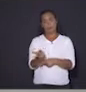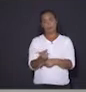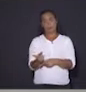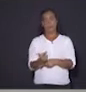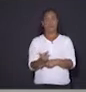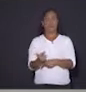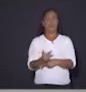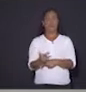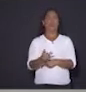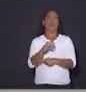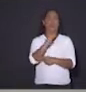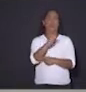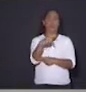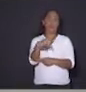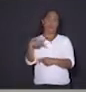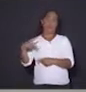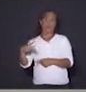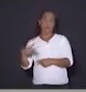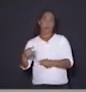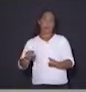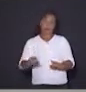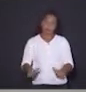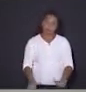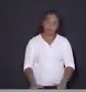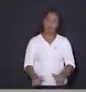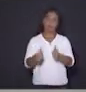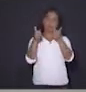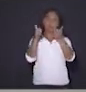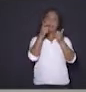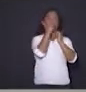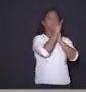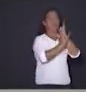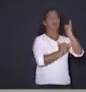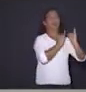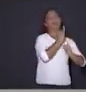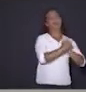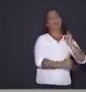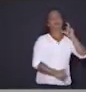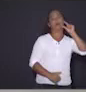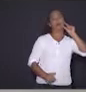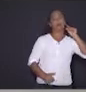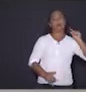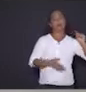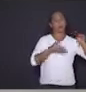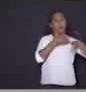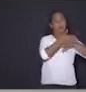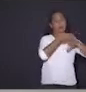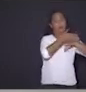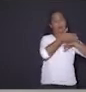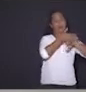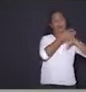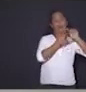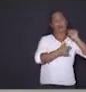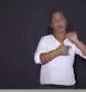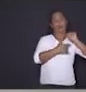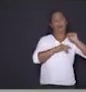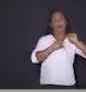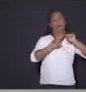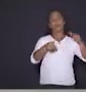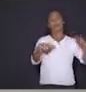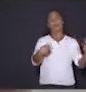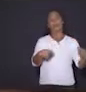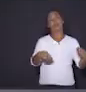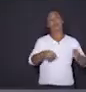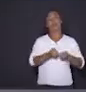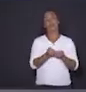globais e transformando a internet cada vez mais em uma rede de poucos sites ao invés de toda a diversidade que